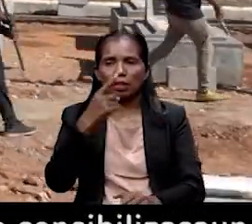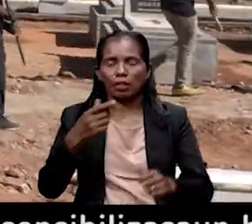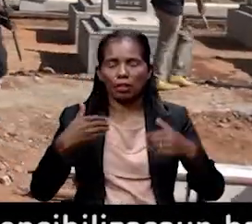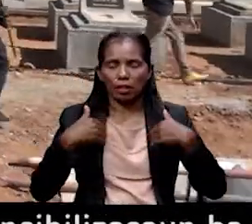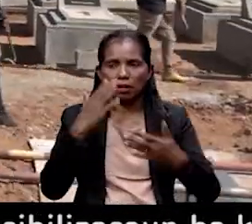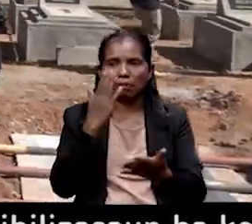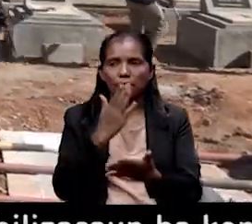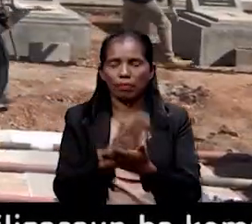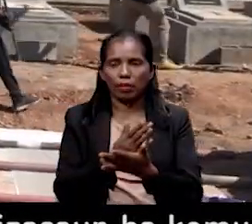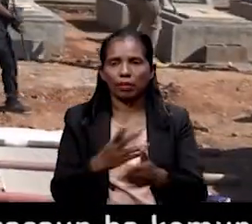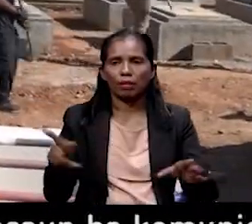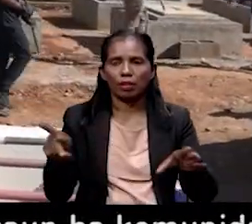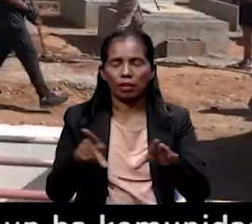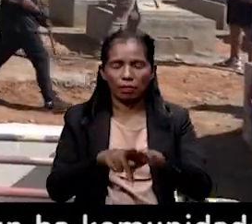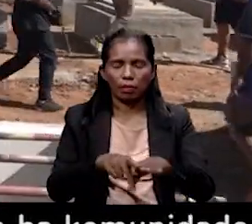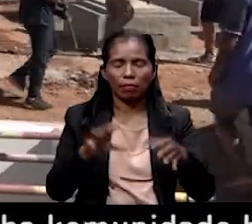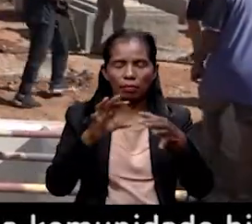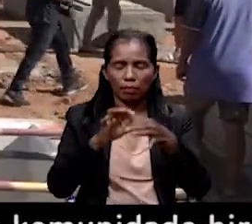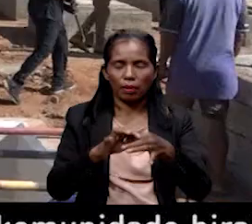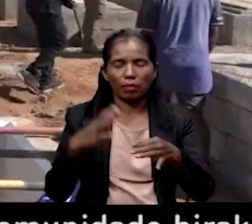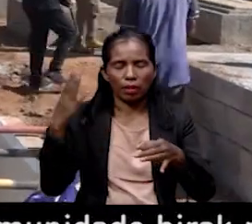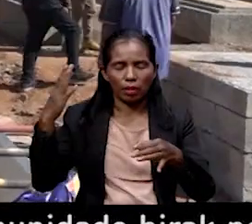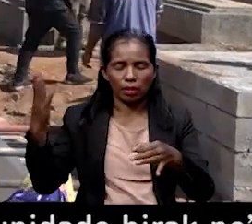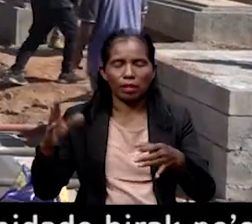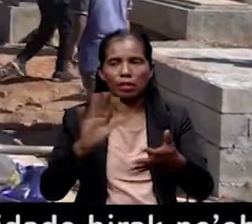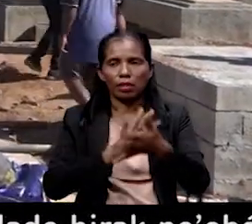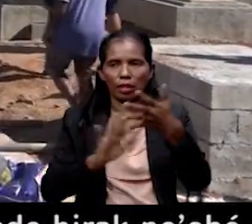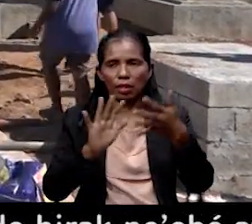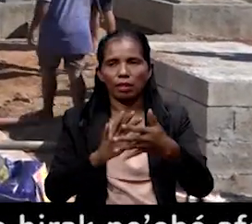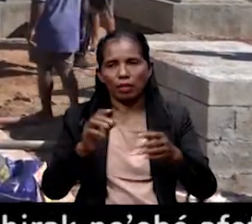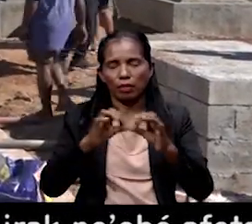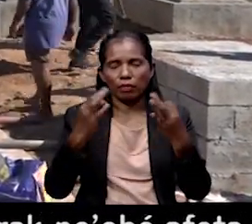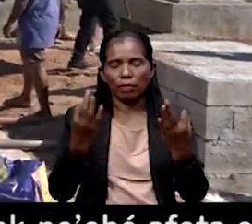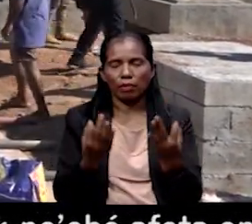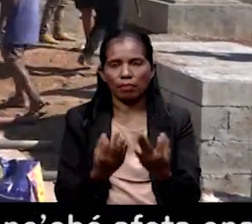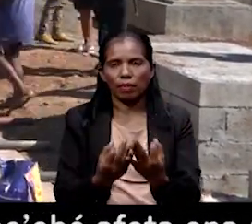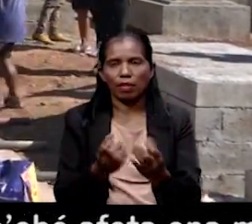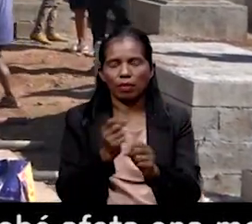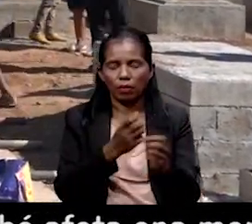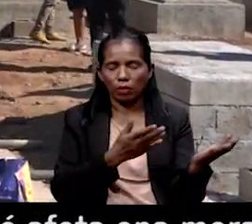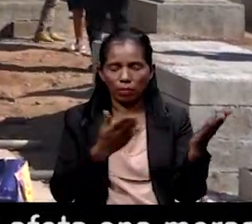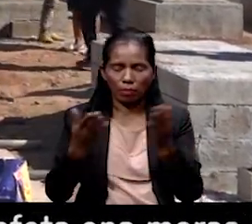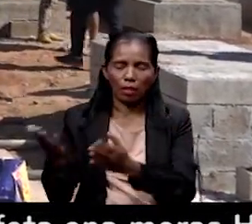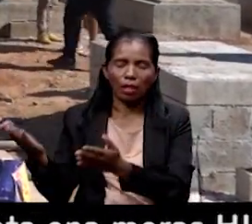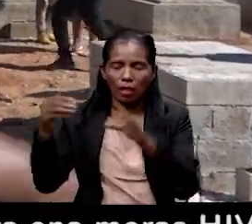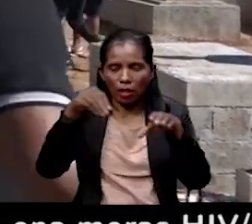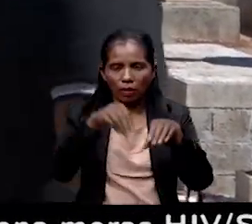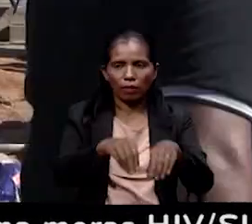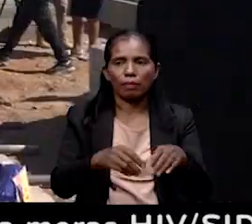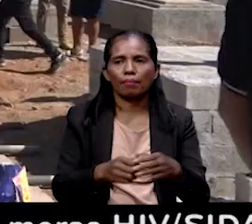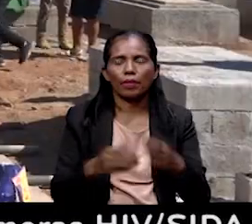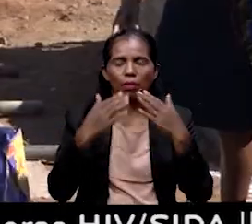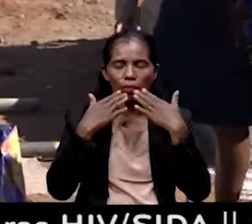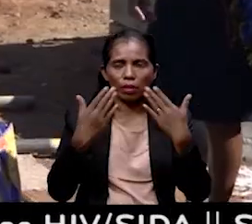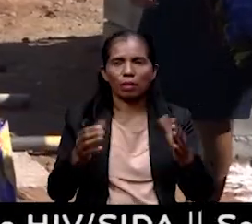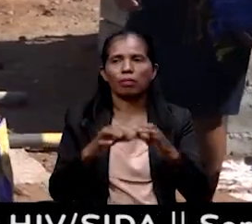hela envolvimento membro nian, e a cerimônia fúnebre, tamane, família saudoso mak halot rasik. Marito Reis mos agradece ba